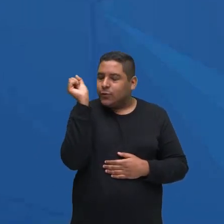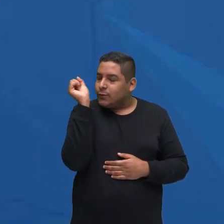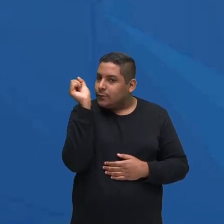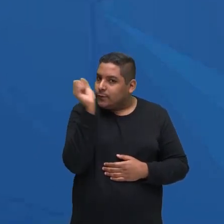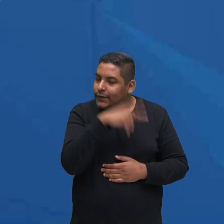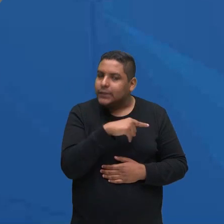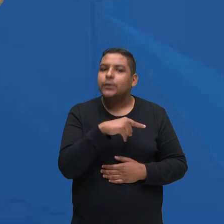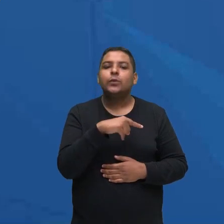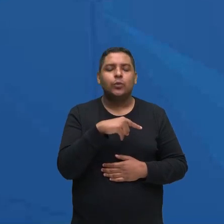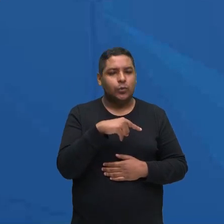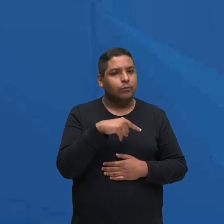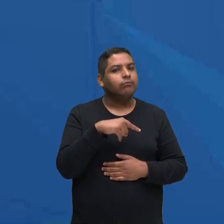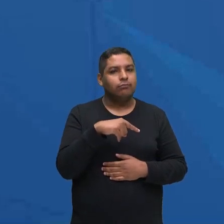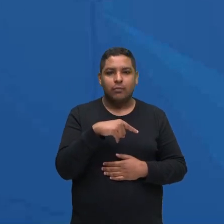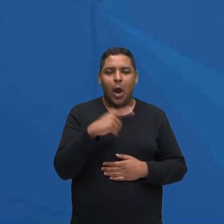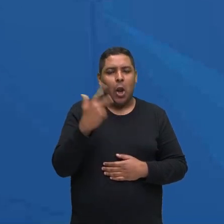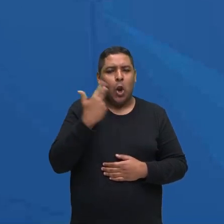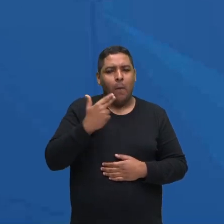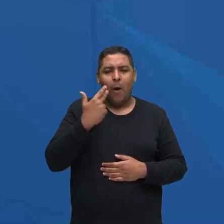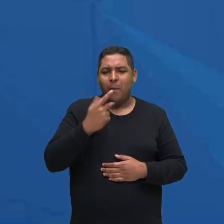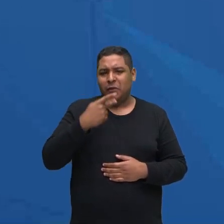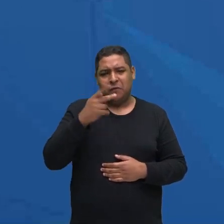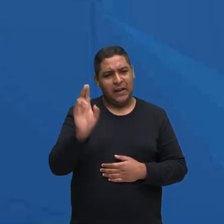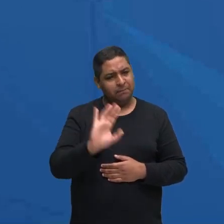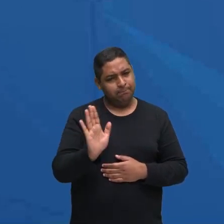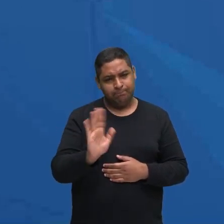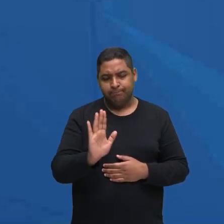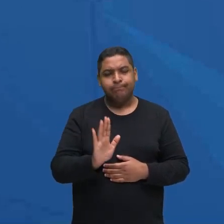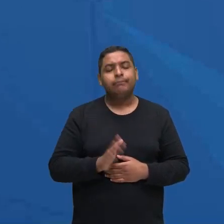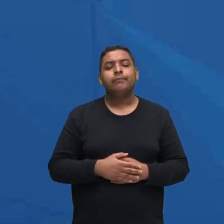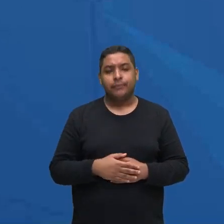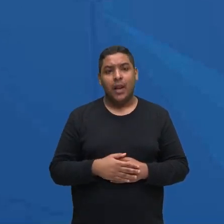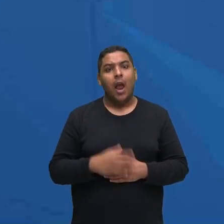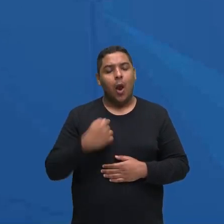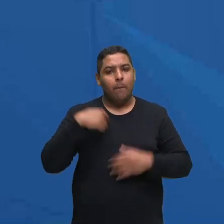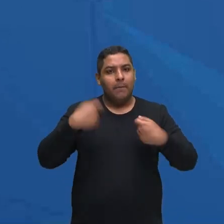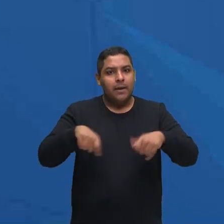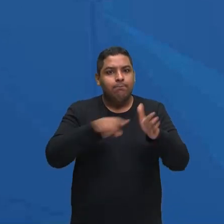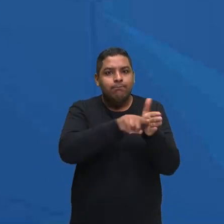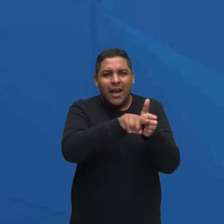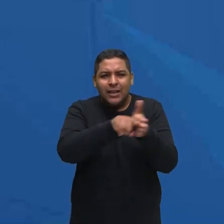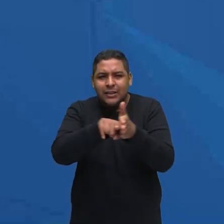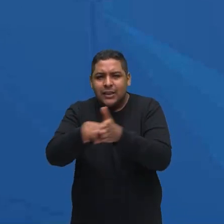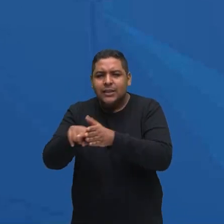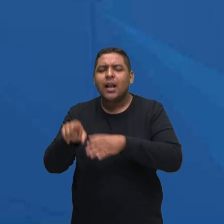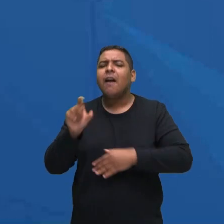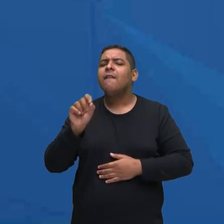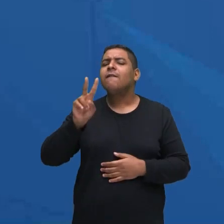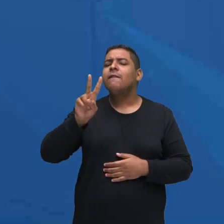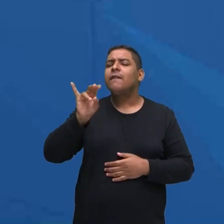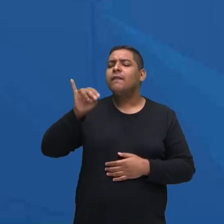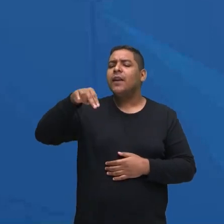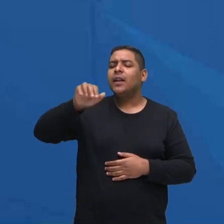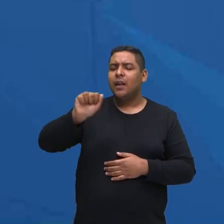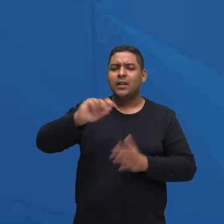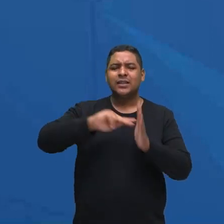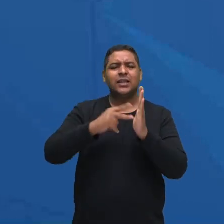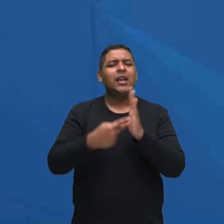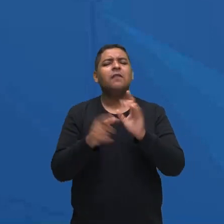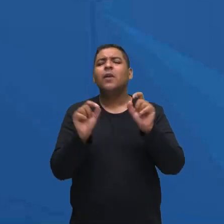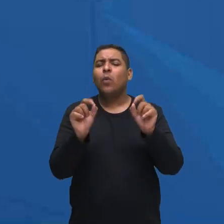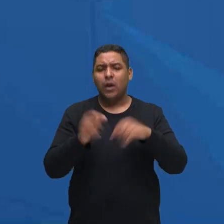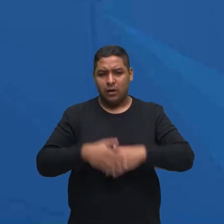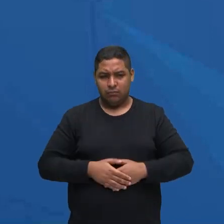muito comum de falar, não. Eu particularmente tive que pesquisar para saber se vina é salsicha, vinho